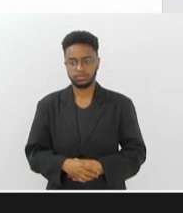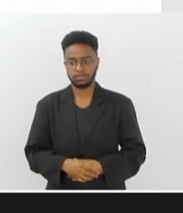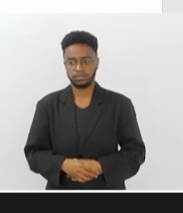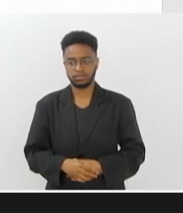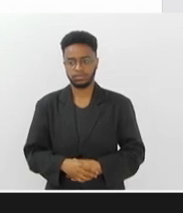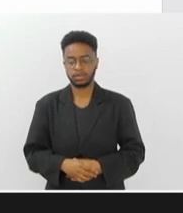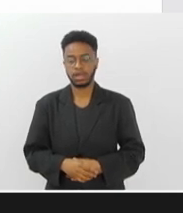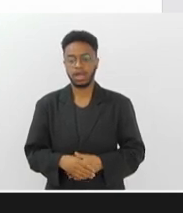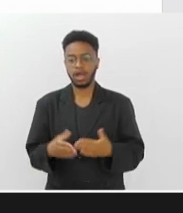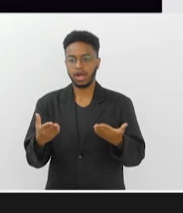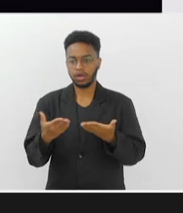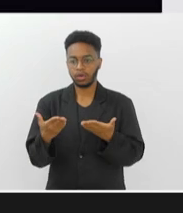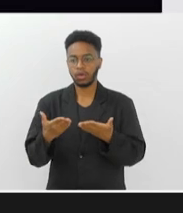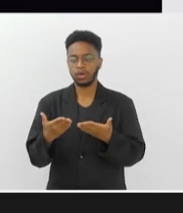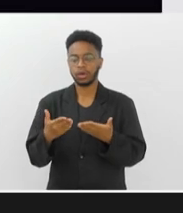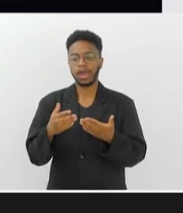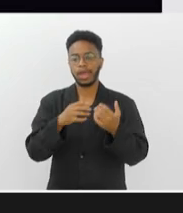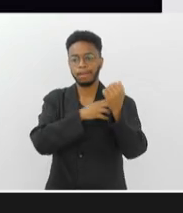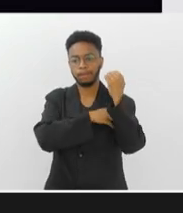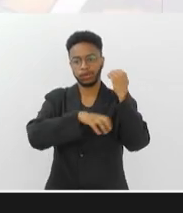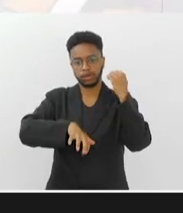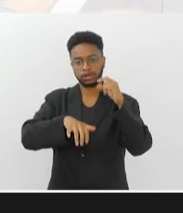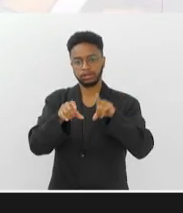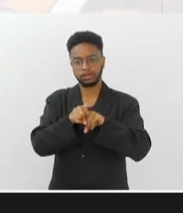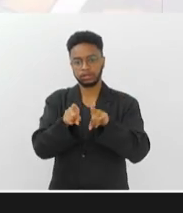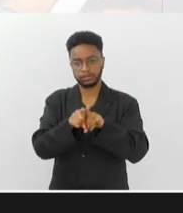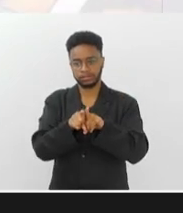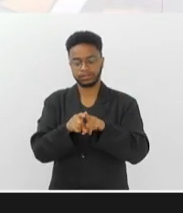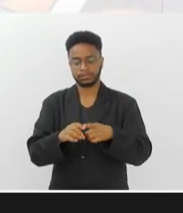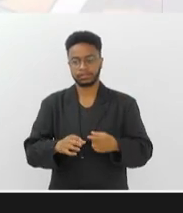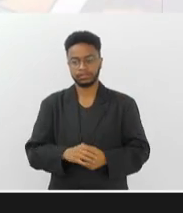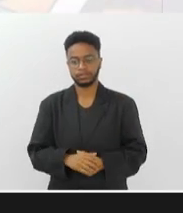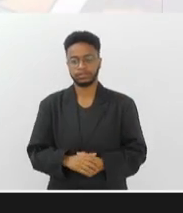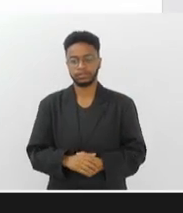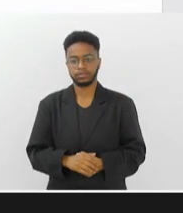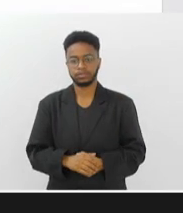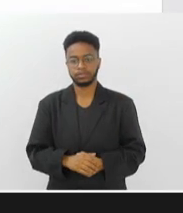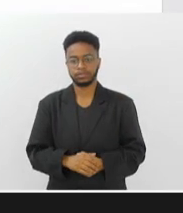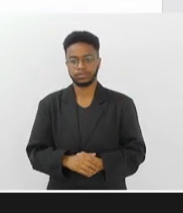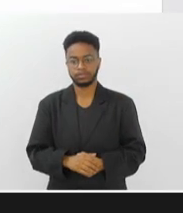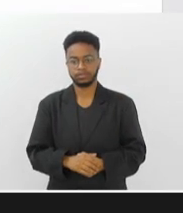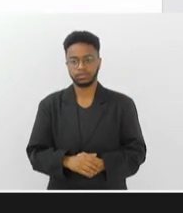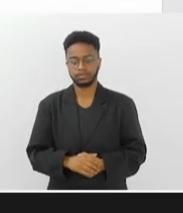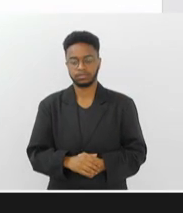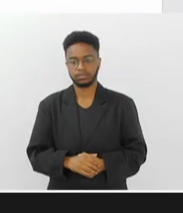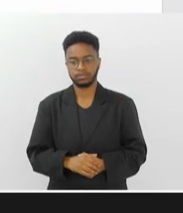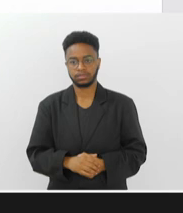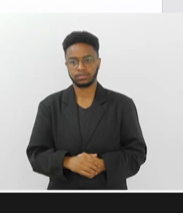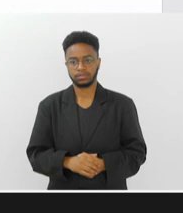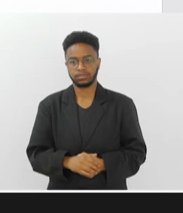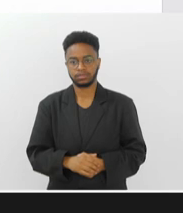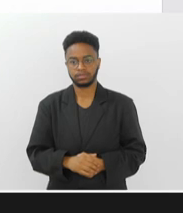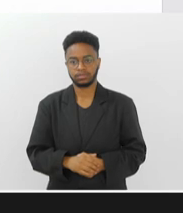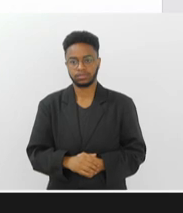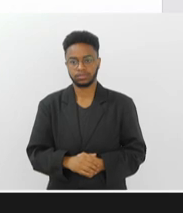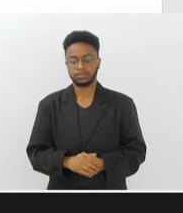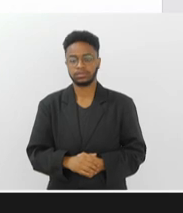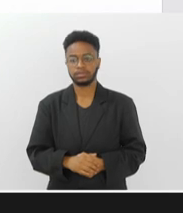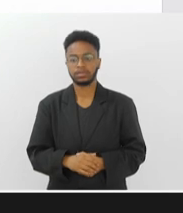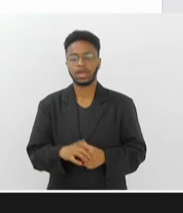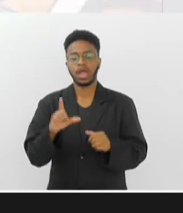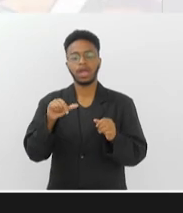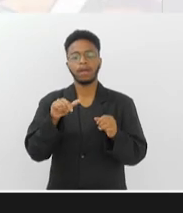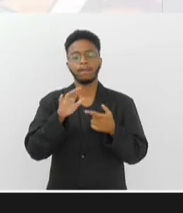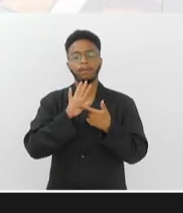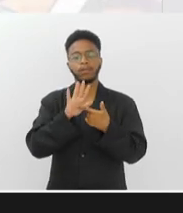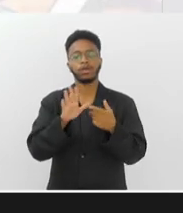Vamos fazendo aqui o enquadramento agora, e este enquadramento é um pequeno resumo